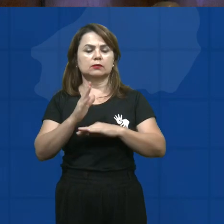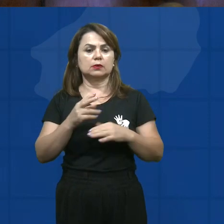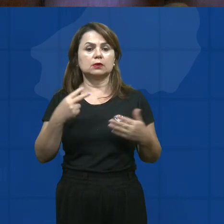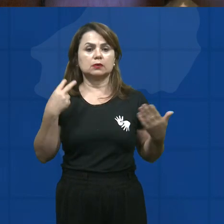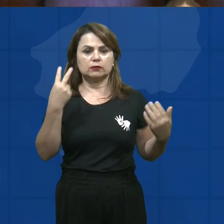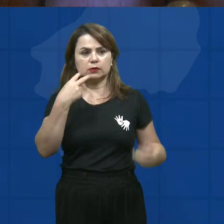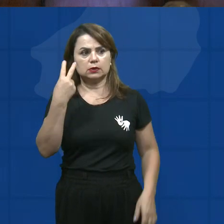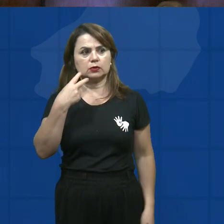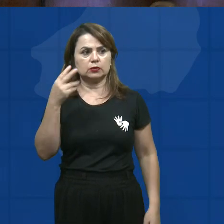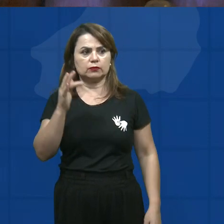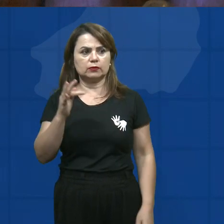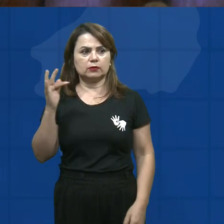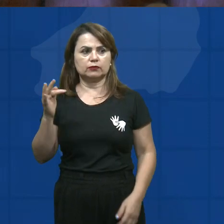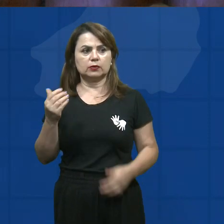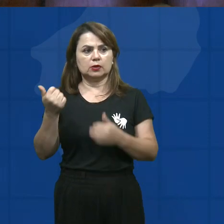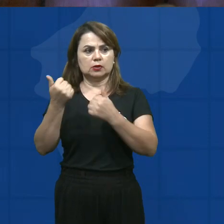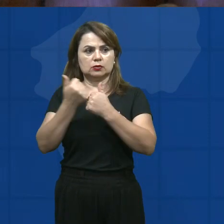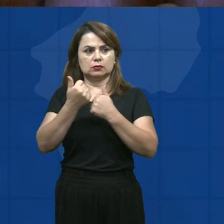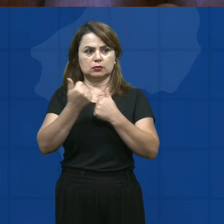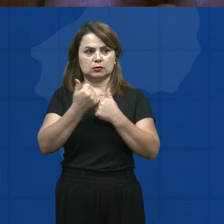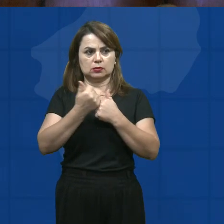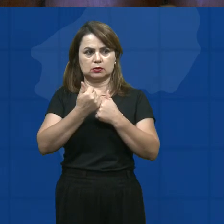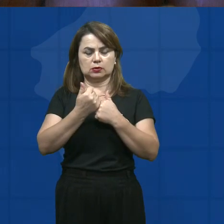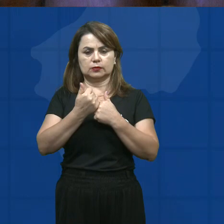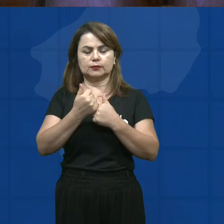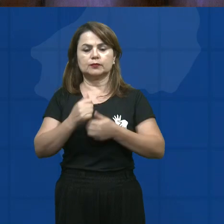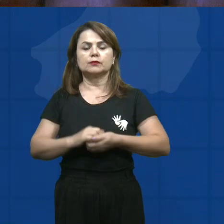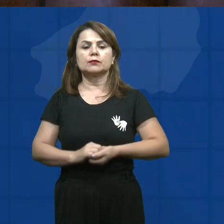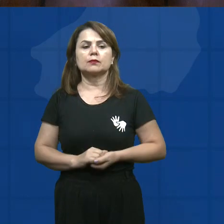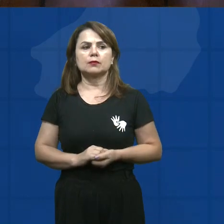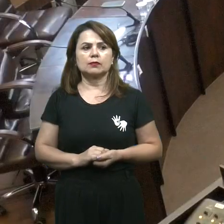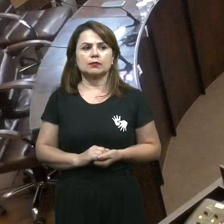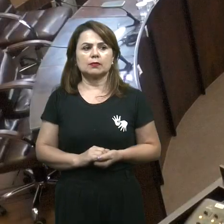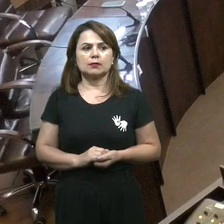FEF para que assuma a condição do nosso trabalho, tendo em vista que os próximos requerimentos são de nossa autoria.